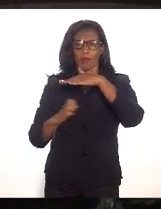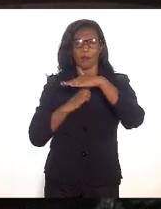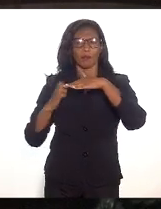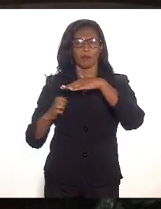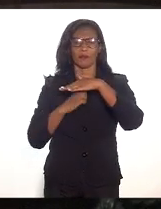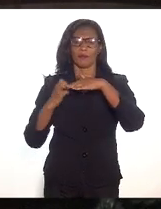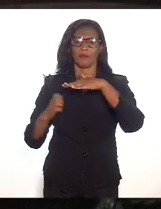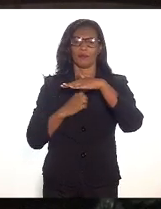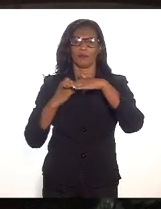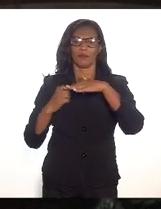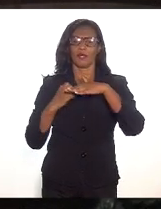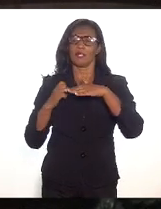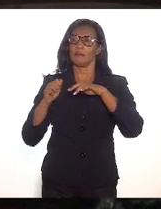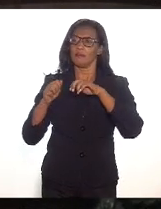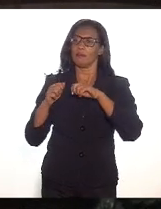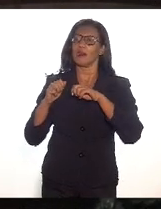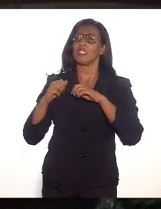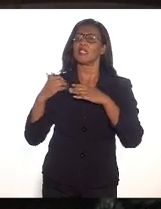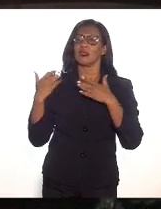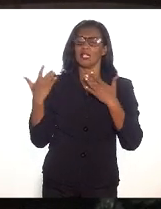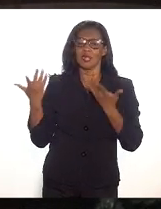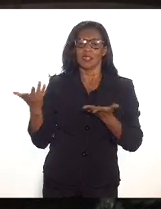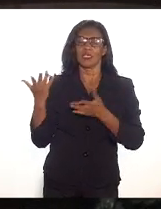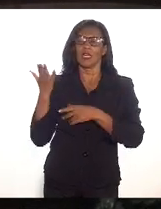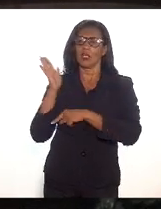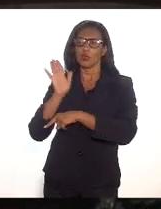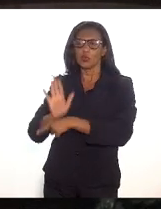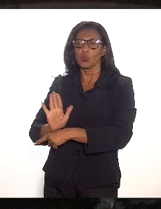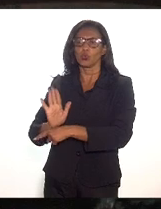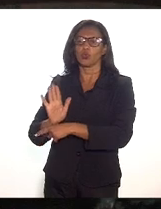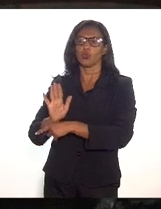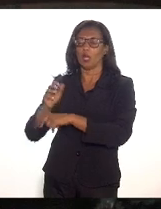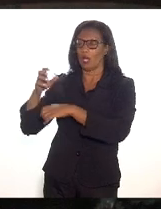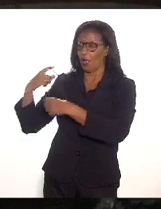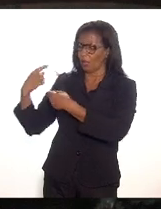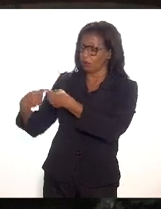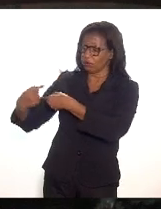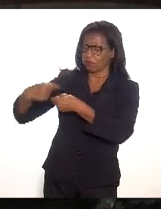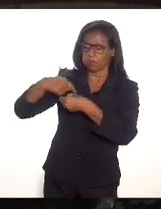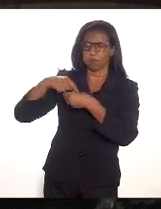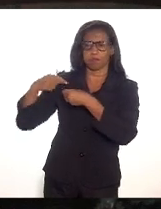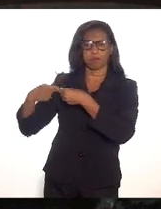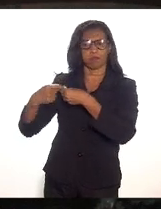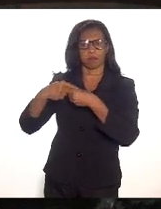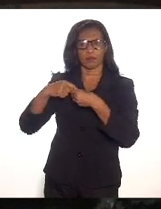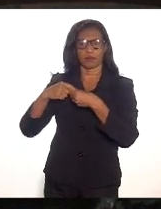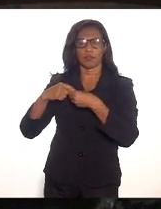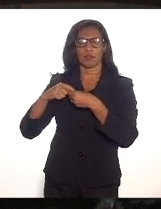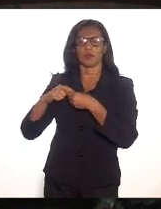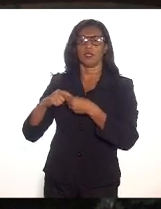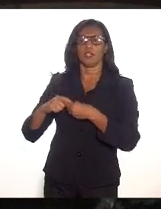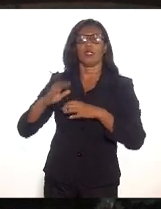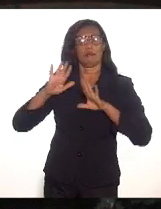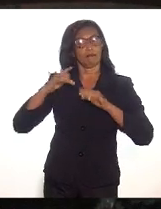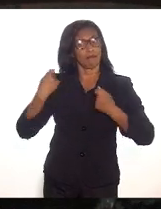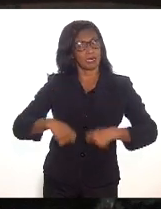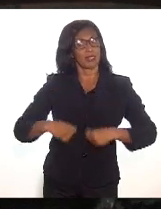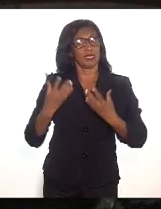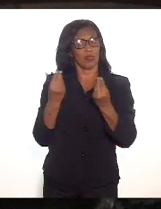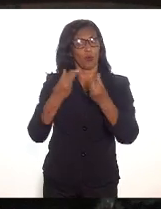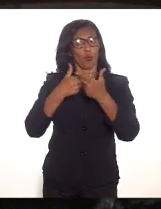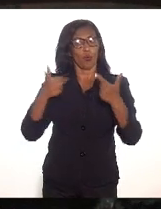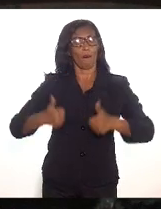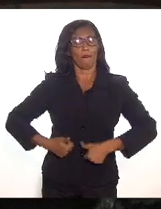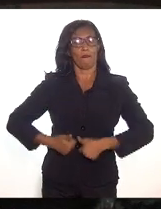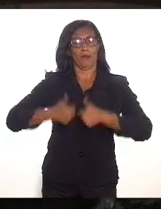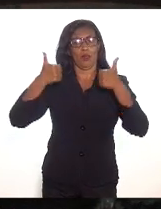das cidades da nossa região metropolitana. Há desafios, sim, eu não nego que há muito o que melhorar na SEDAI, mas